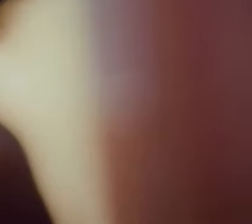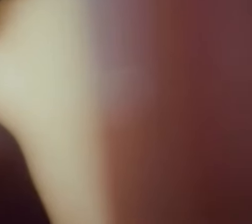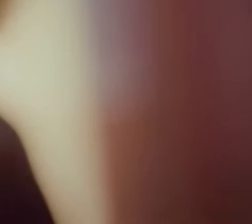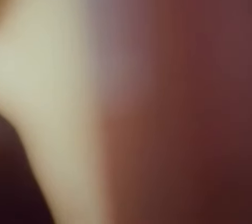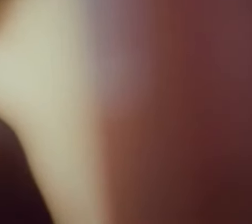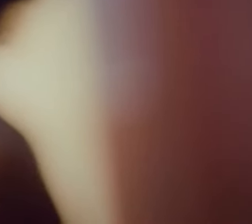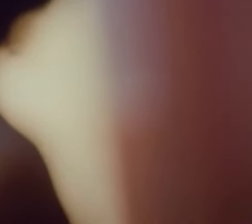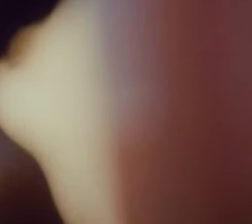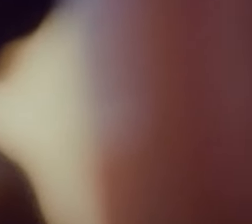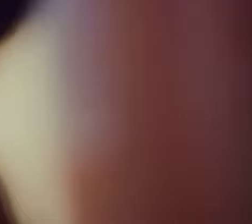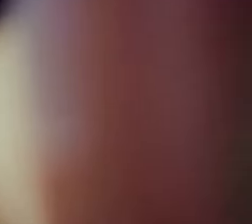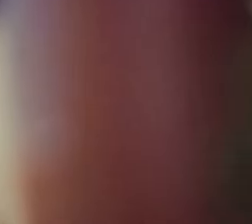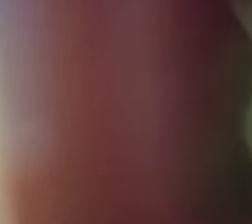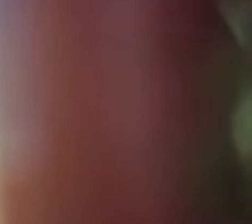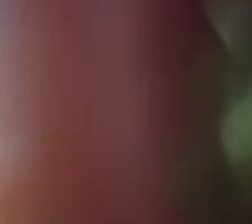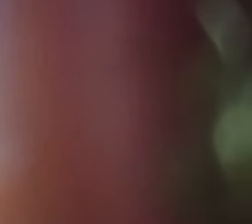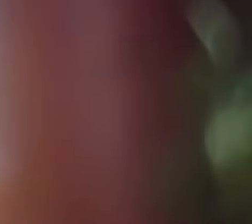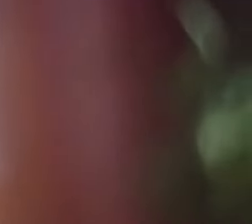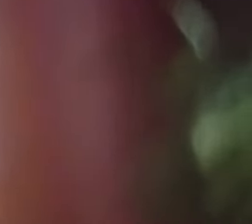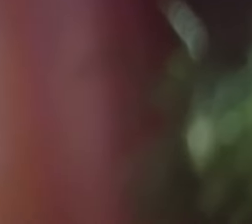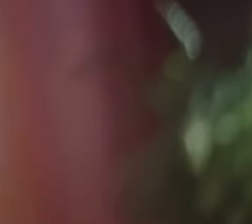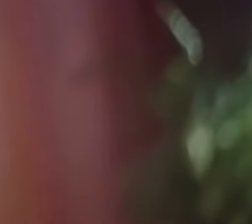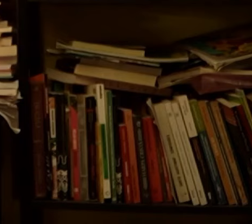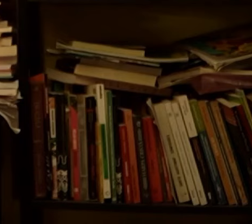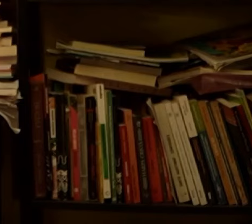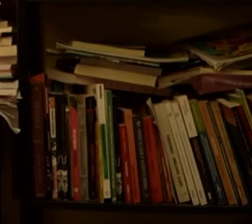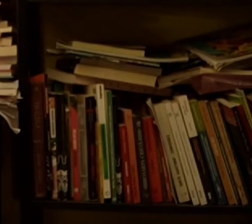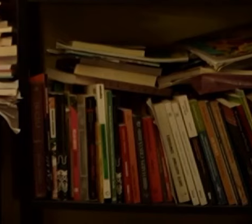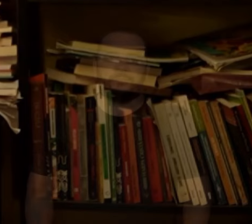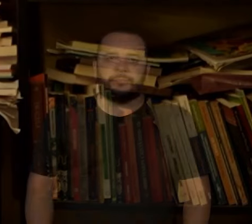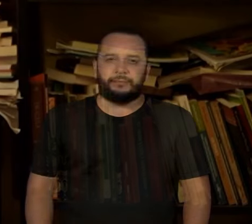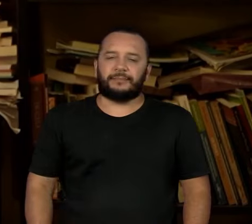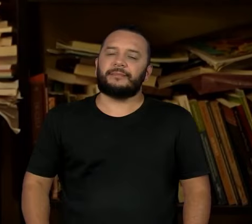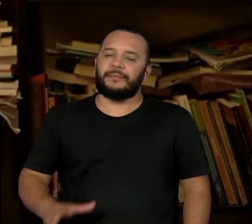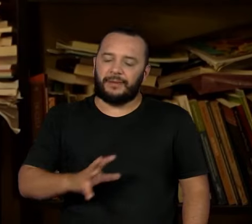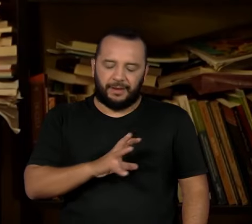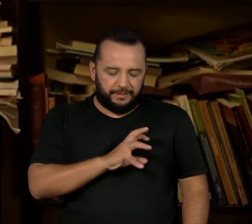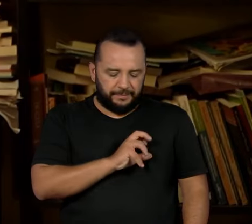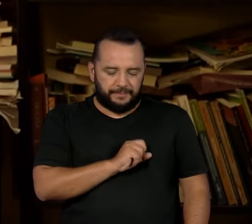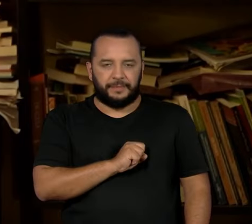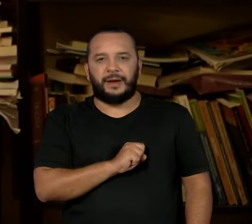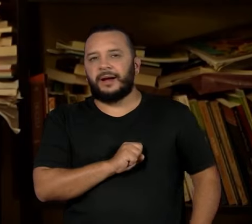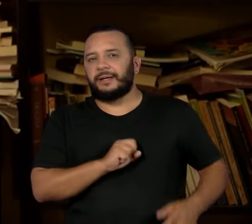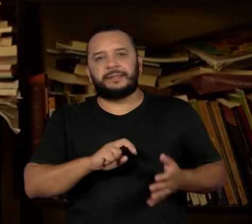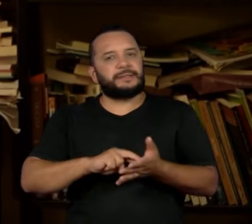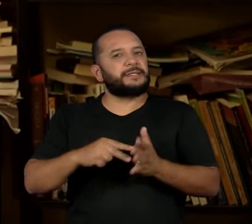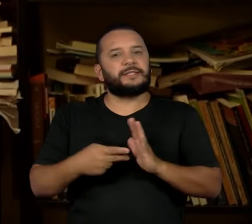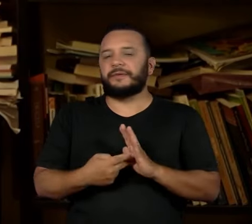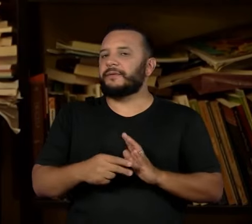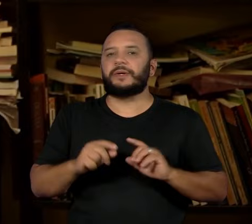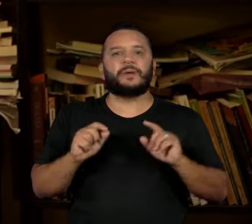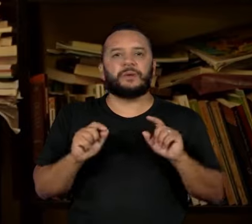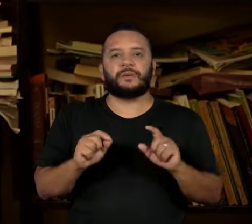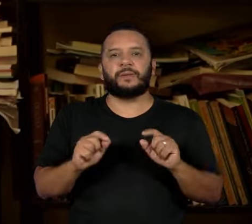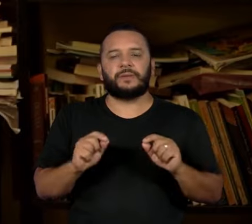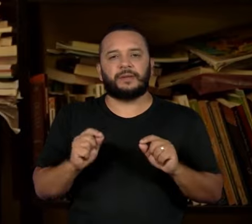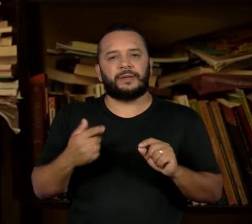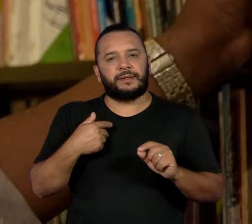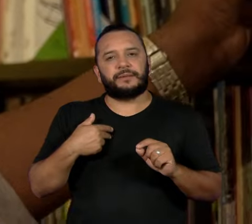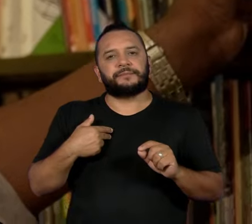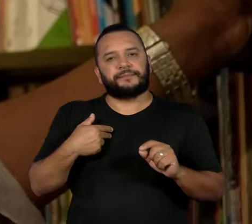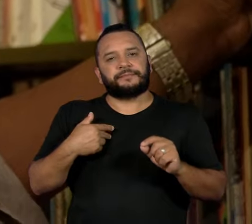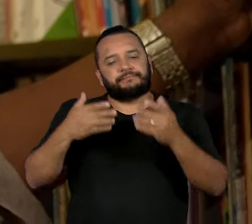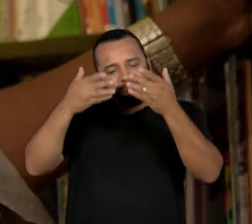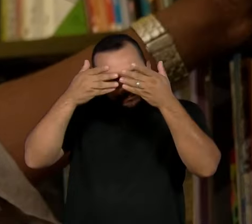sinto. Eu só te falo que é preciso. Amar também significa disponibilidade para reaprender a